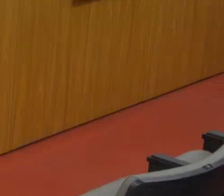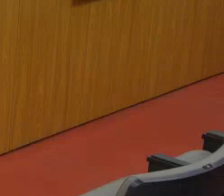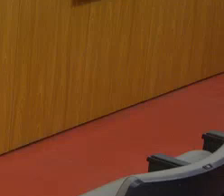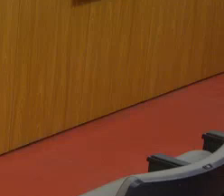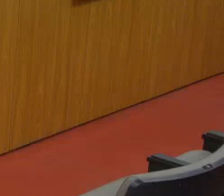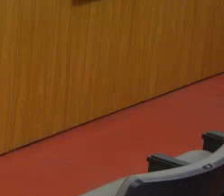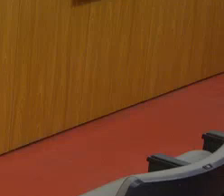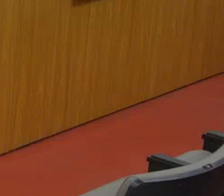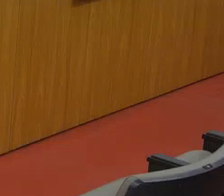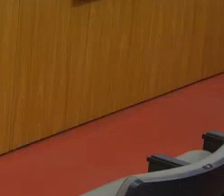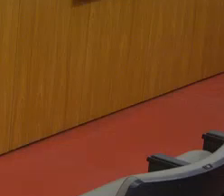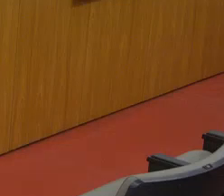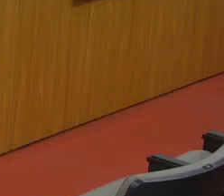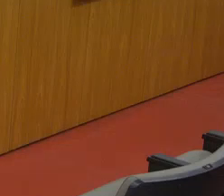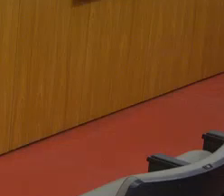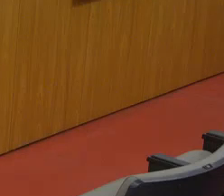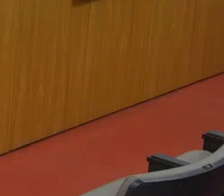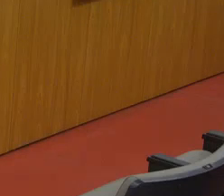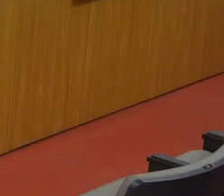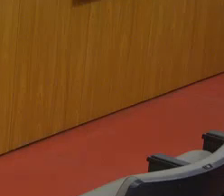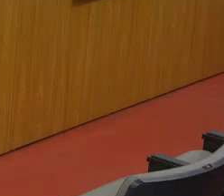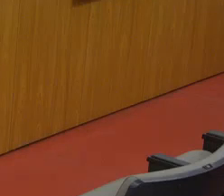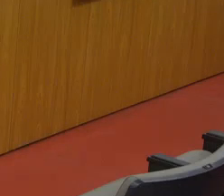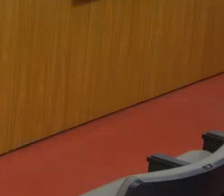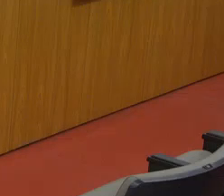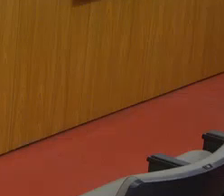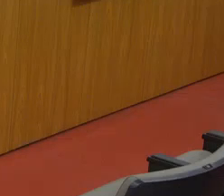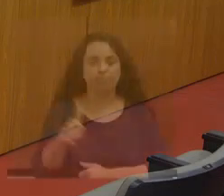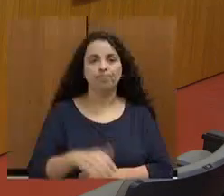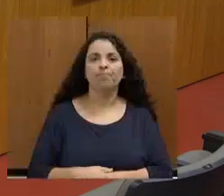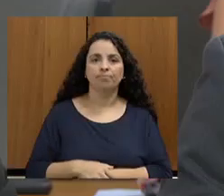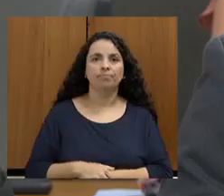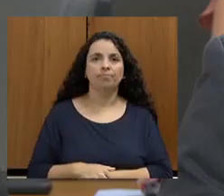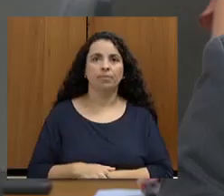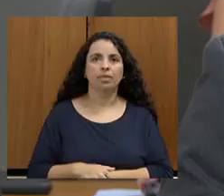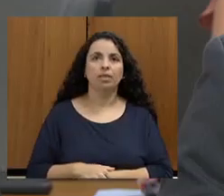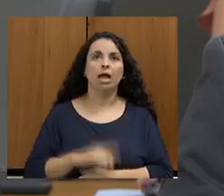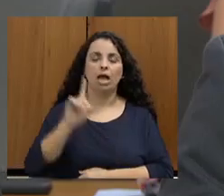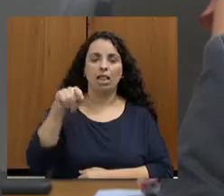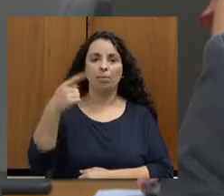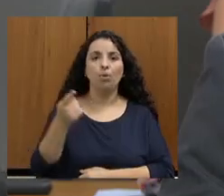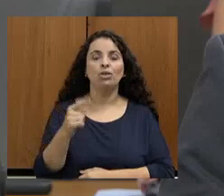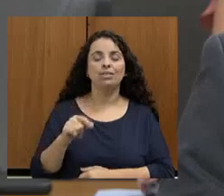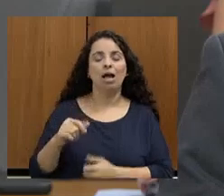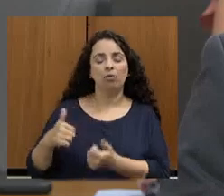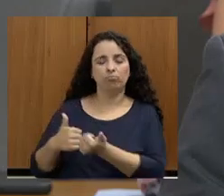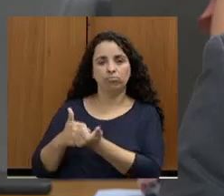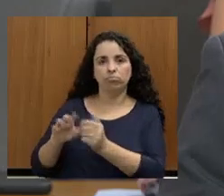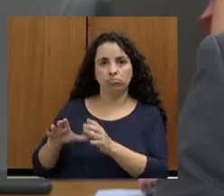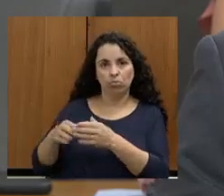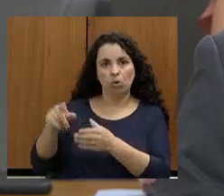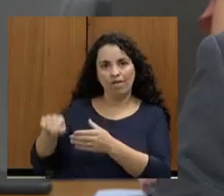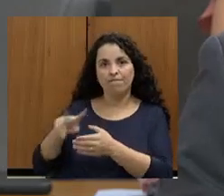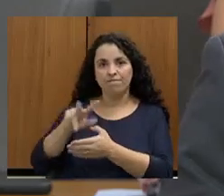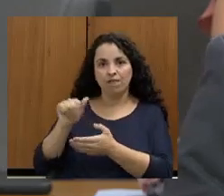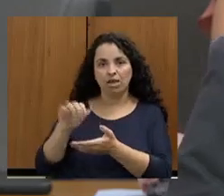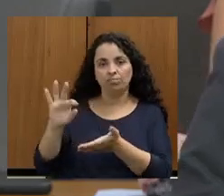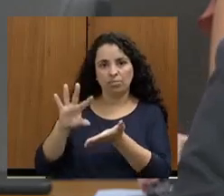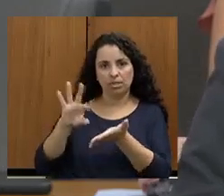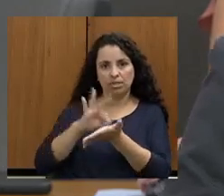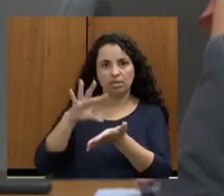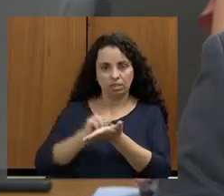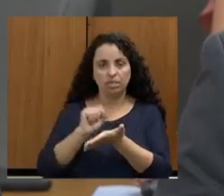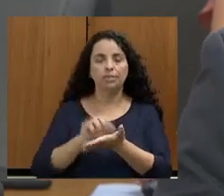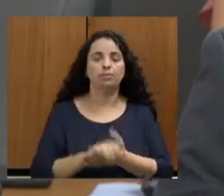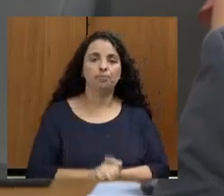poder se manifestar. Está ok, Flávia? Muito obrigado. Daqui a pouquinho a assessoria vai te inscrever. Muito obrigado,